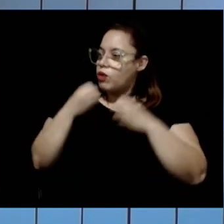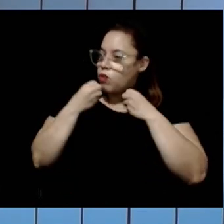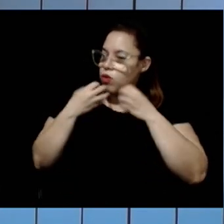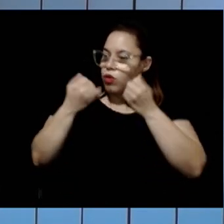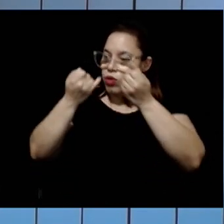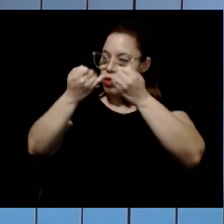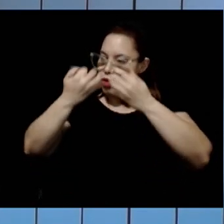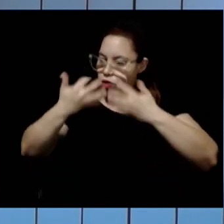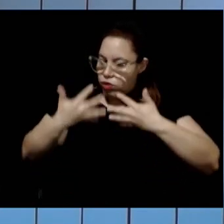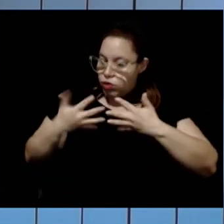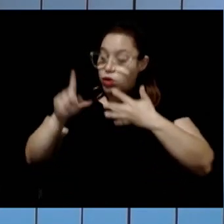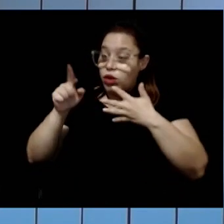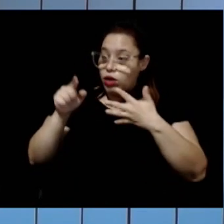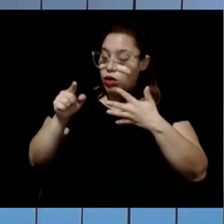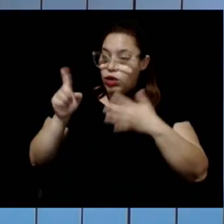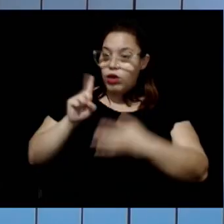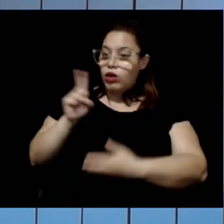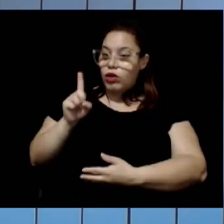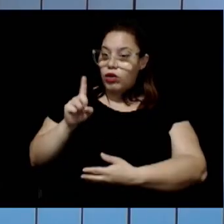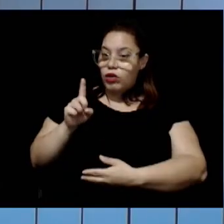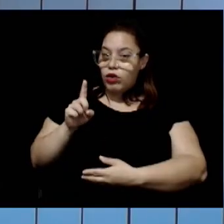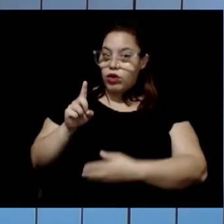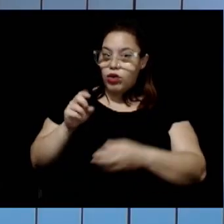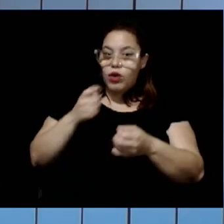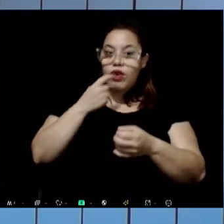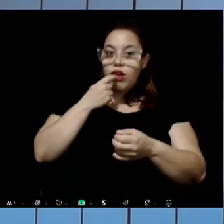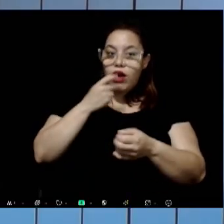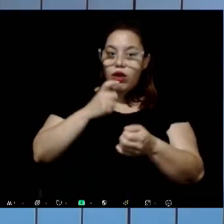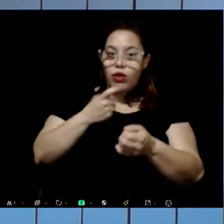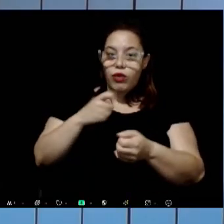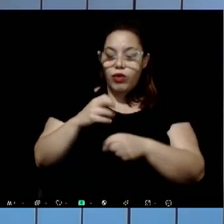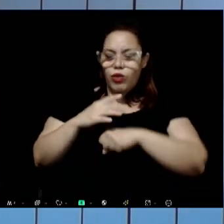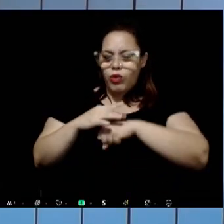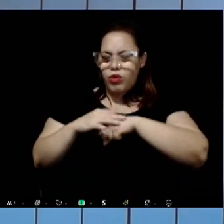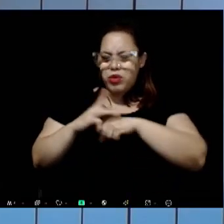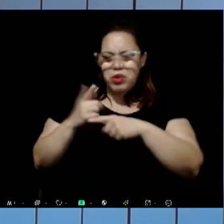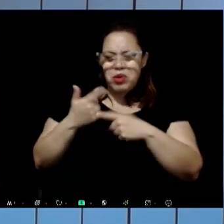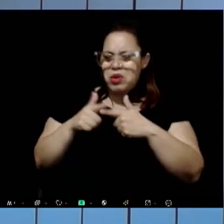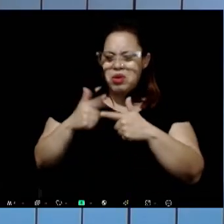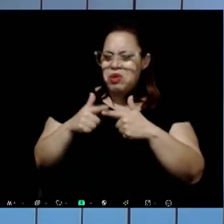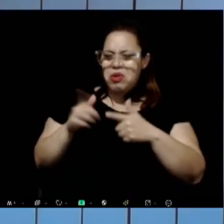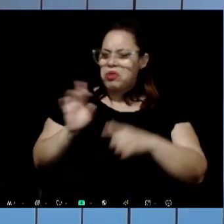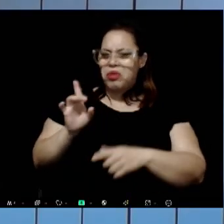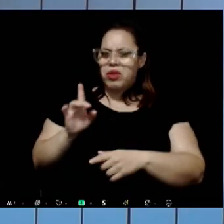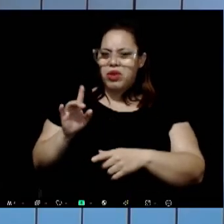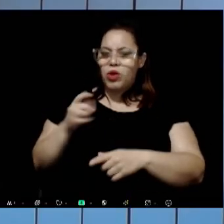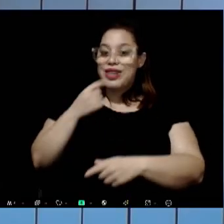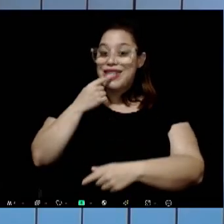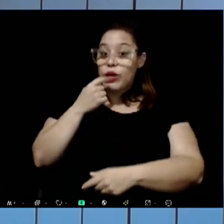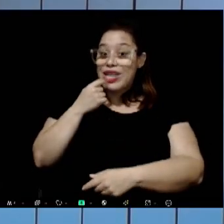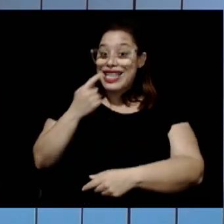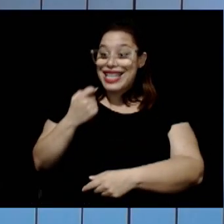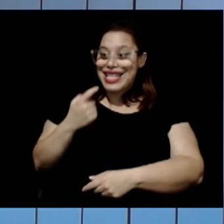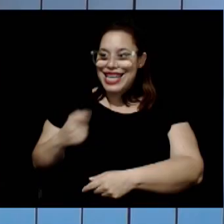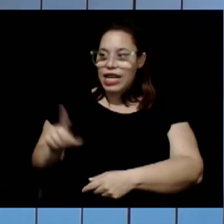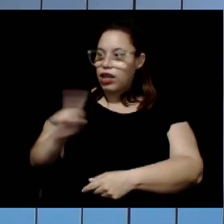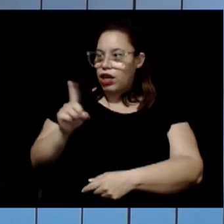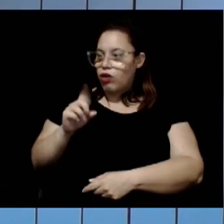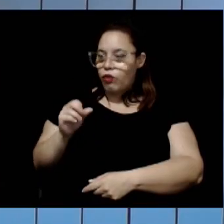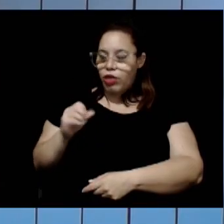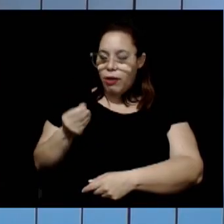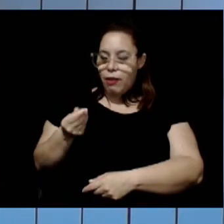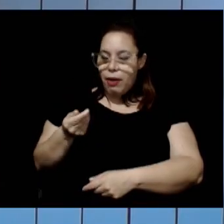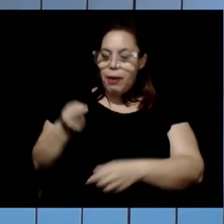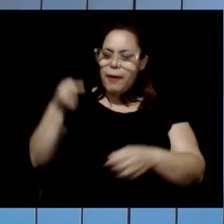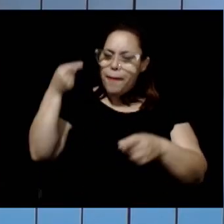isso, né? Não é que o sangue está com algum problema ou que a pessoa está com alguma doença no sangue, e só que ele está apontando que